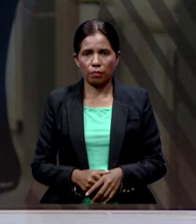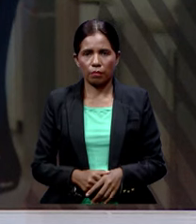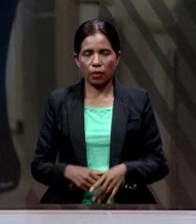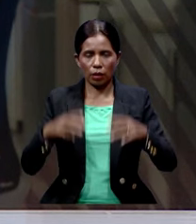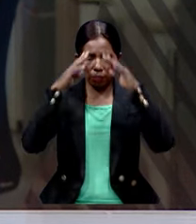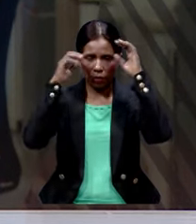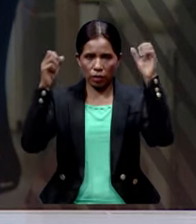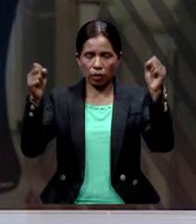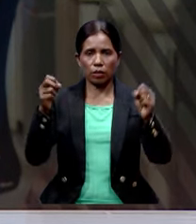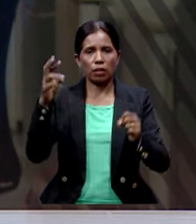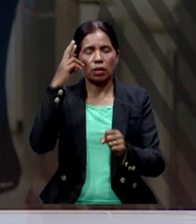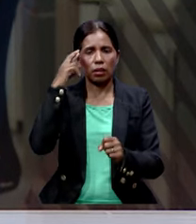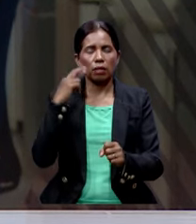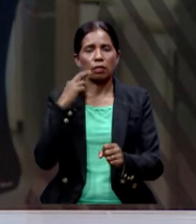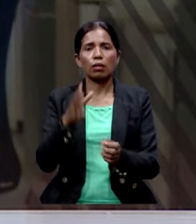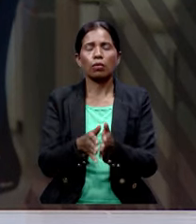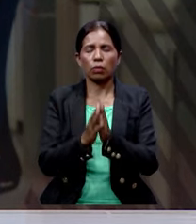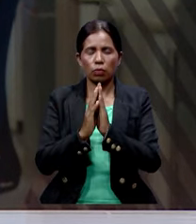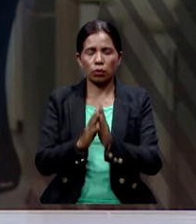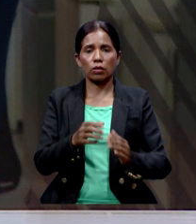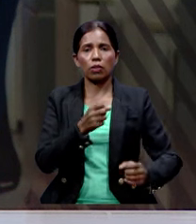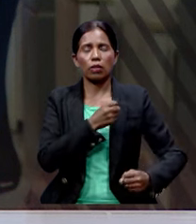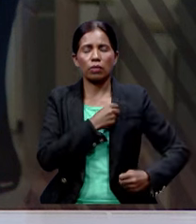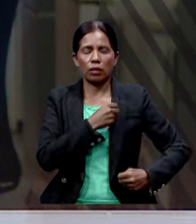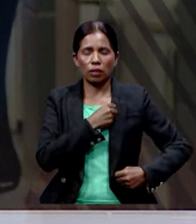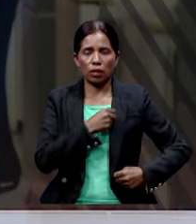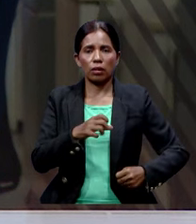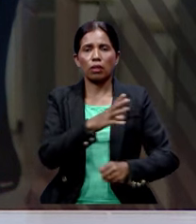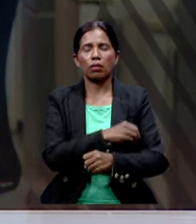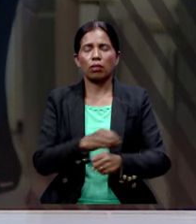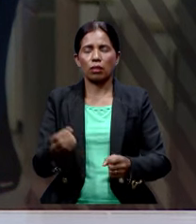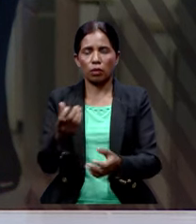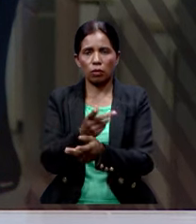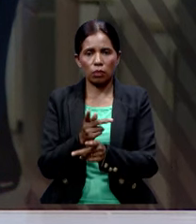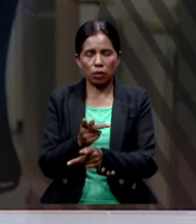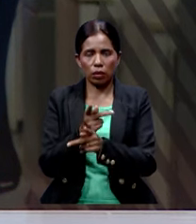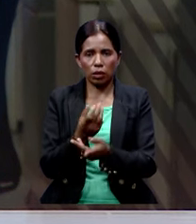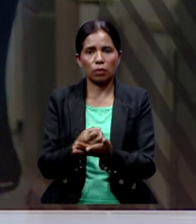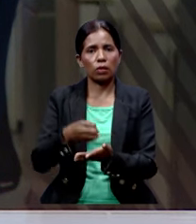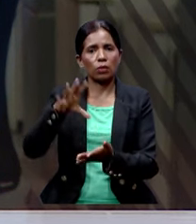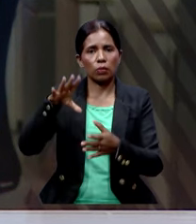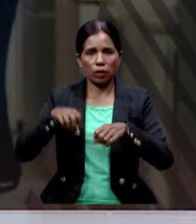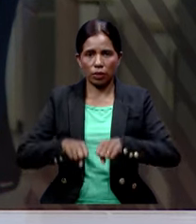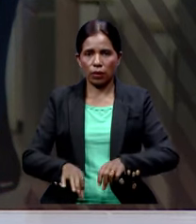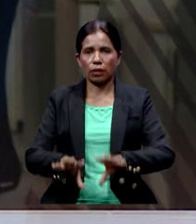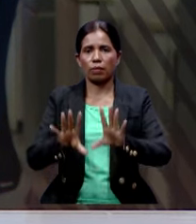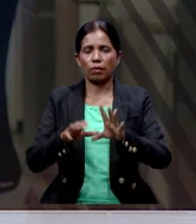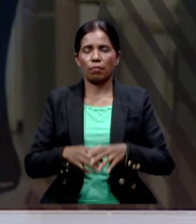Presidente da República Russo, componente Força Naval, serviço Macaço, sobre protese, rico soin, etacinien.